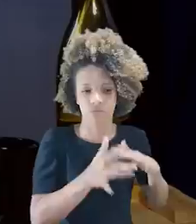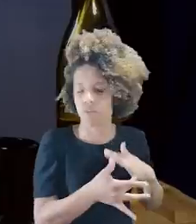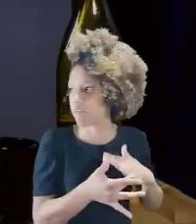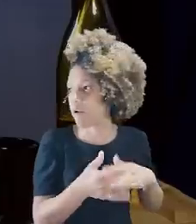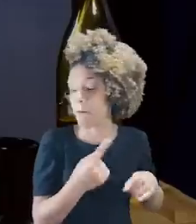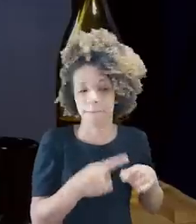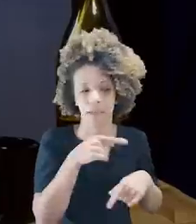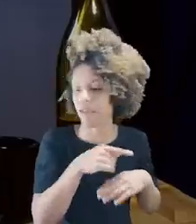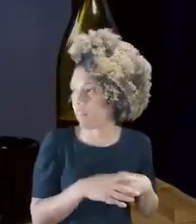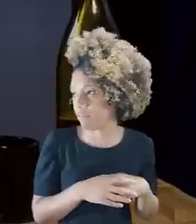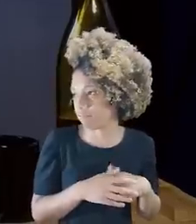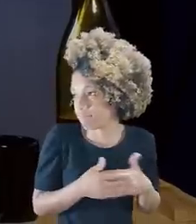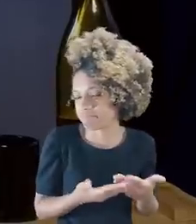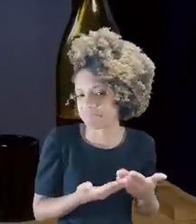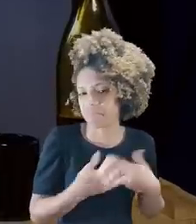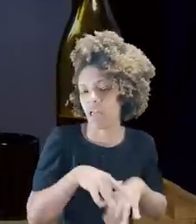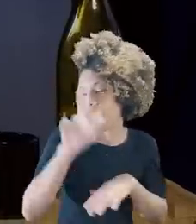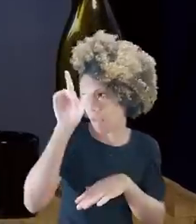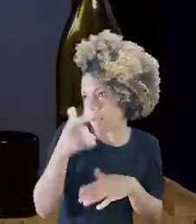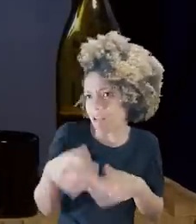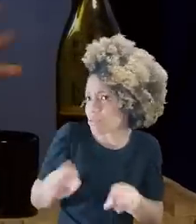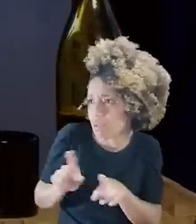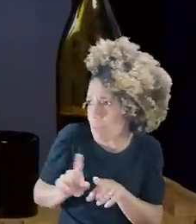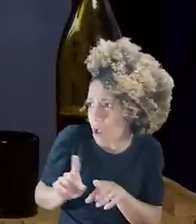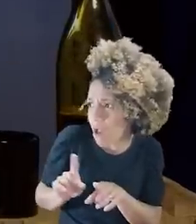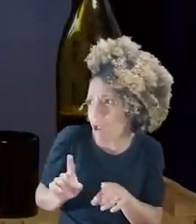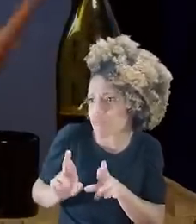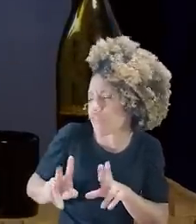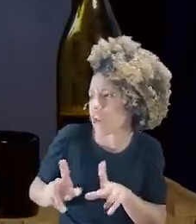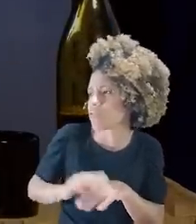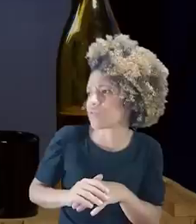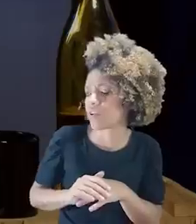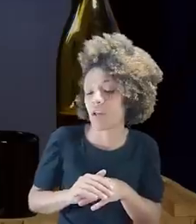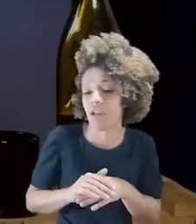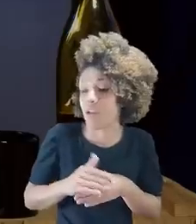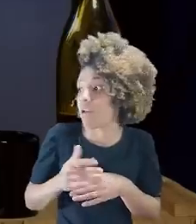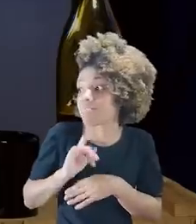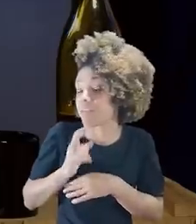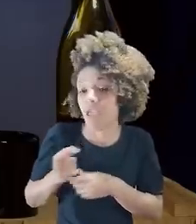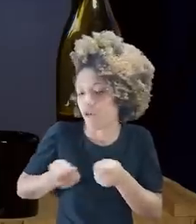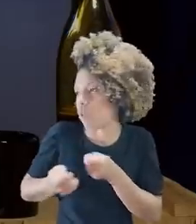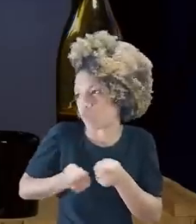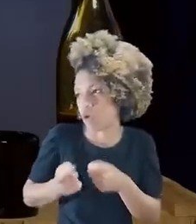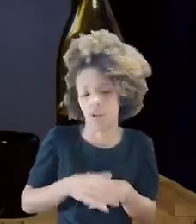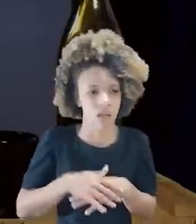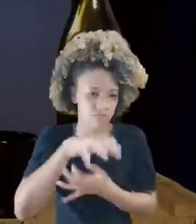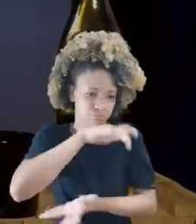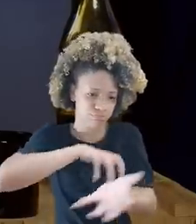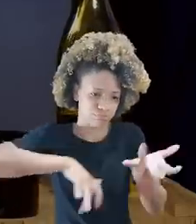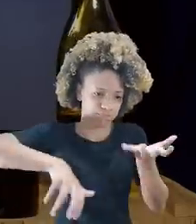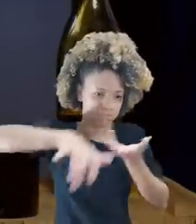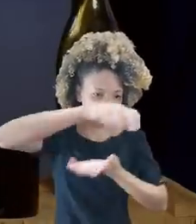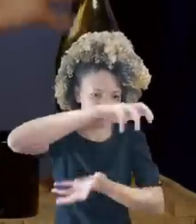a reciclagem emocional psicológica espiritual física entendeu Não adianta tem que